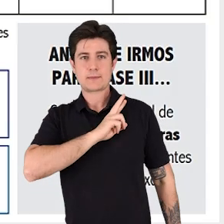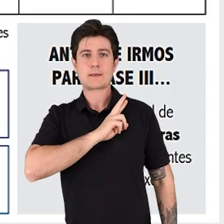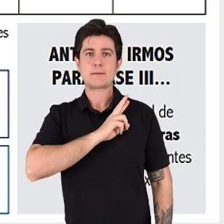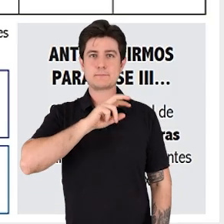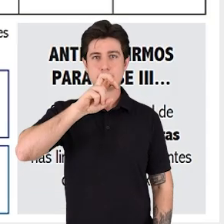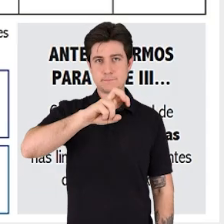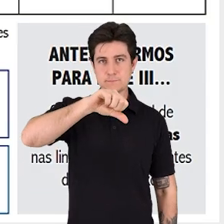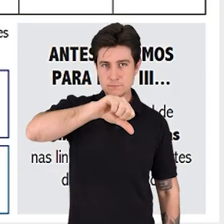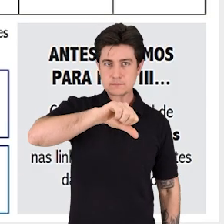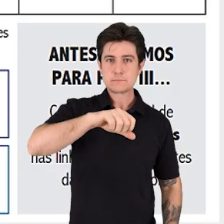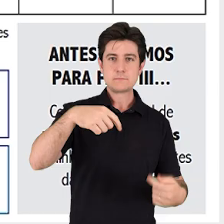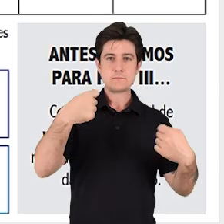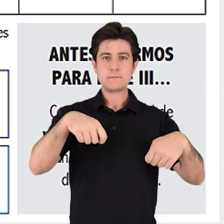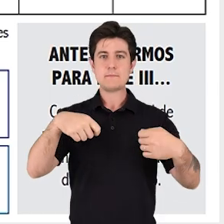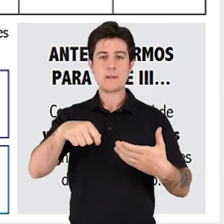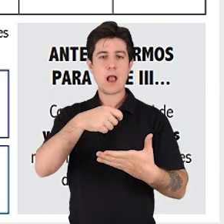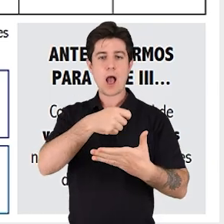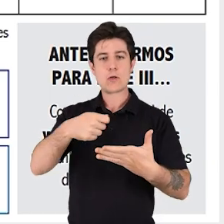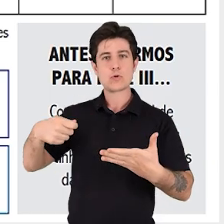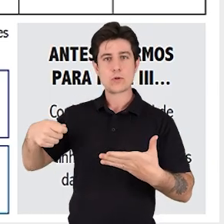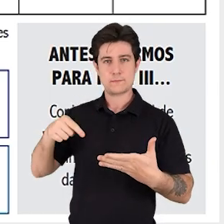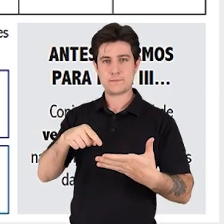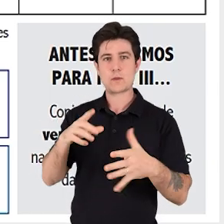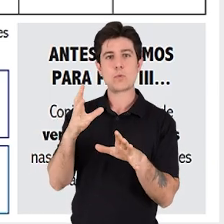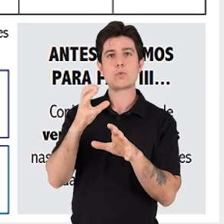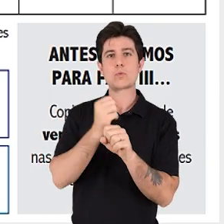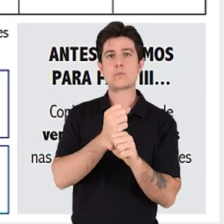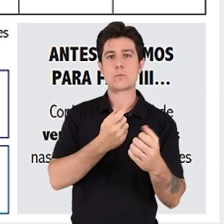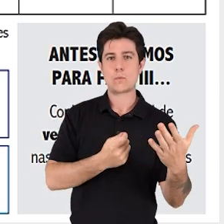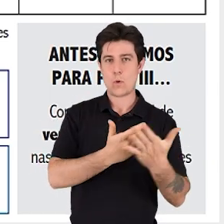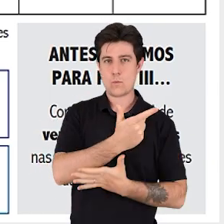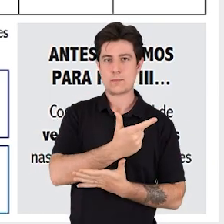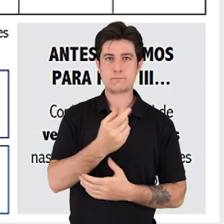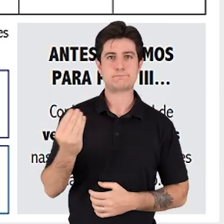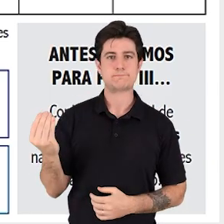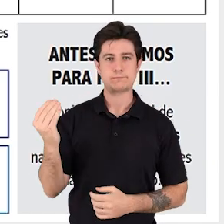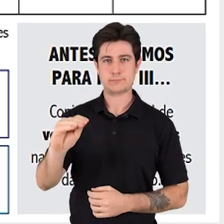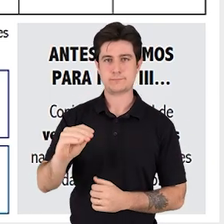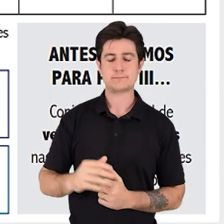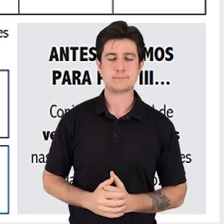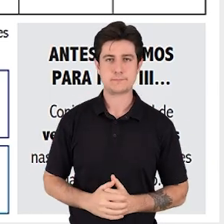O resultado dessa conta deverá ser anotado na tabela como total de compras.